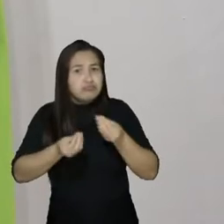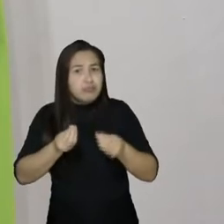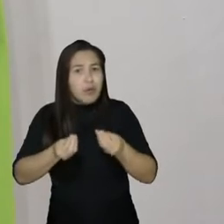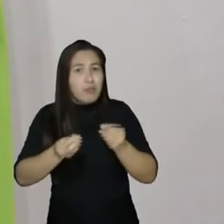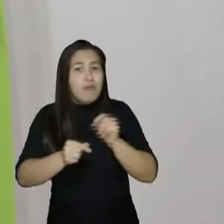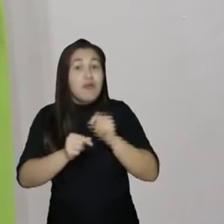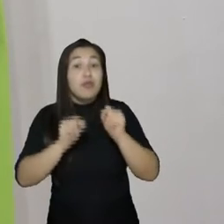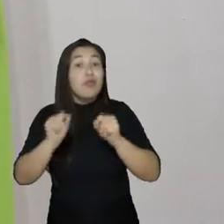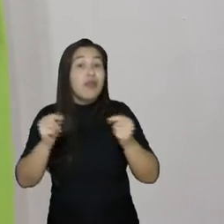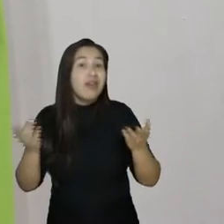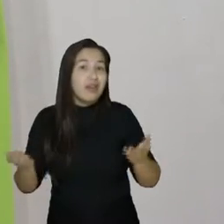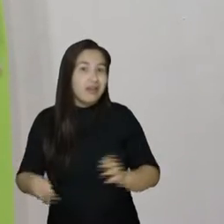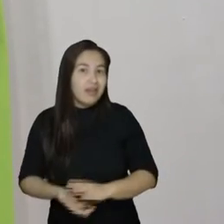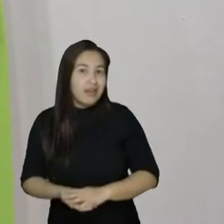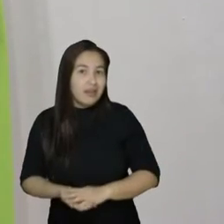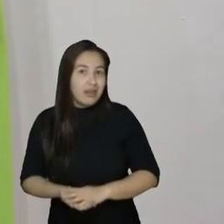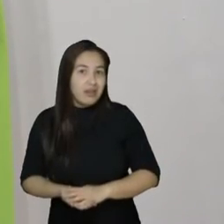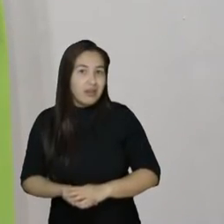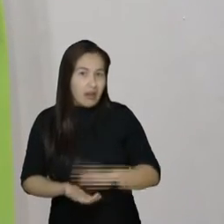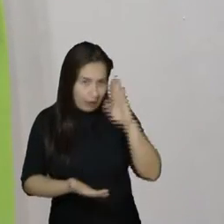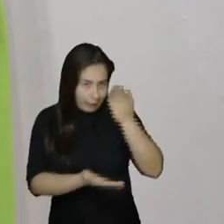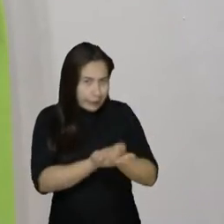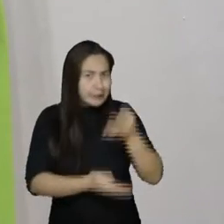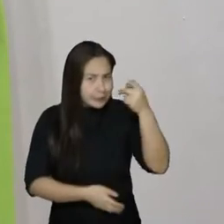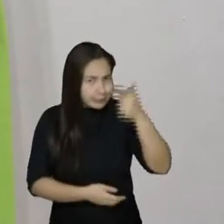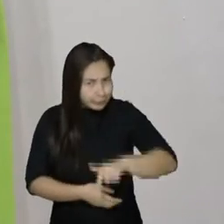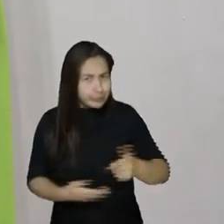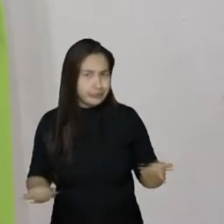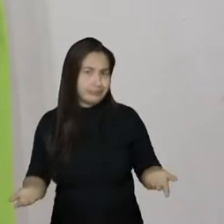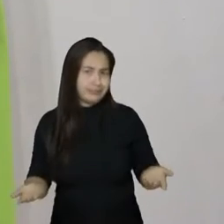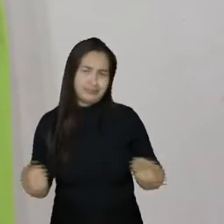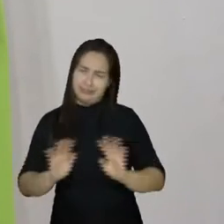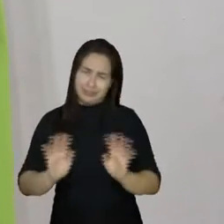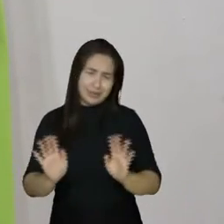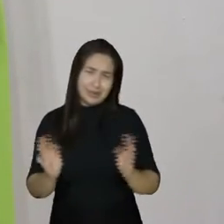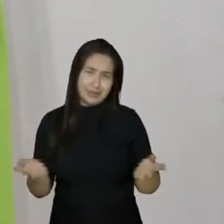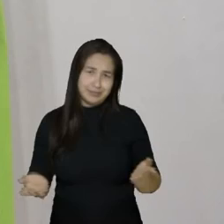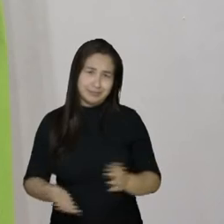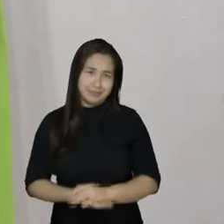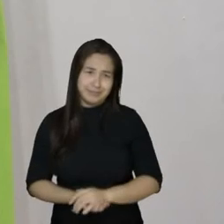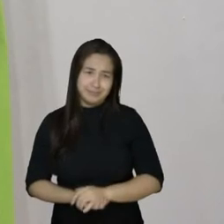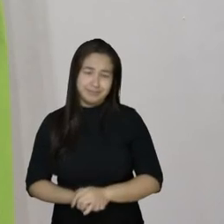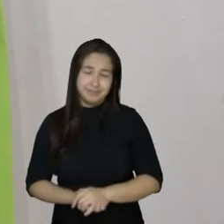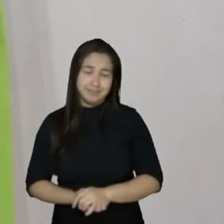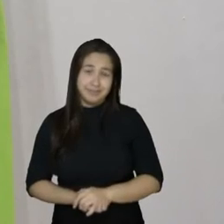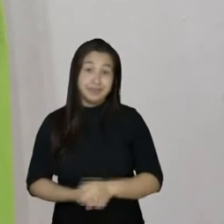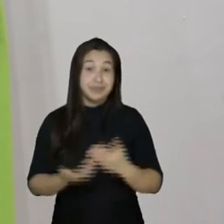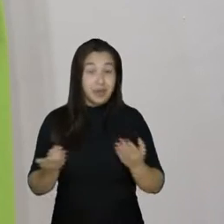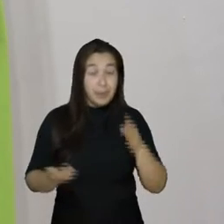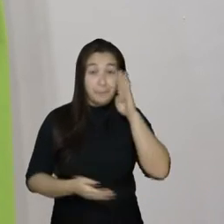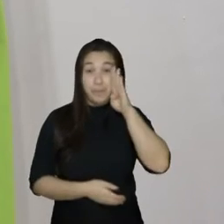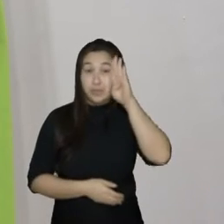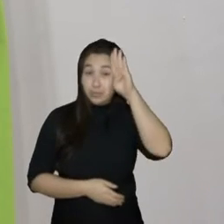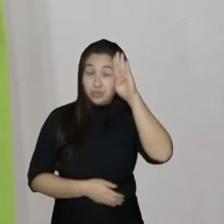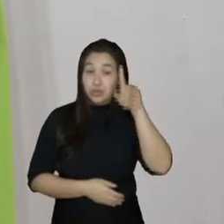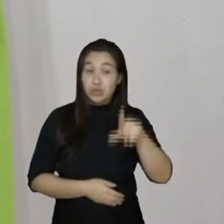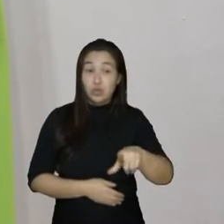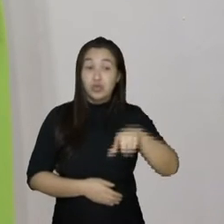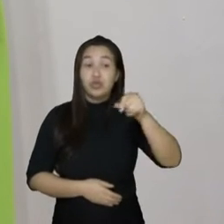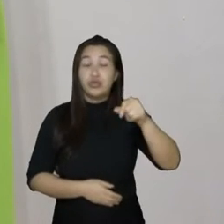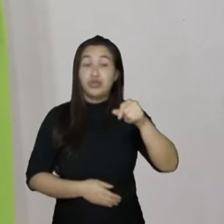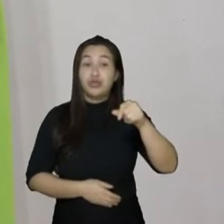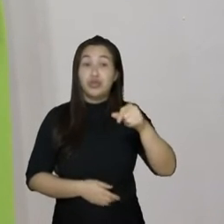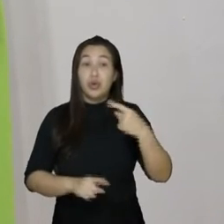fazer? Tu não vai mais acreditar nela. Então, Bolsonaro se elegeu abaixo de um monte